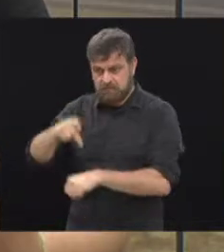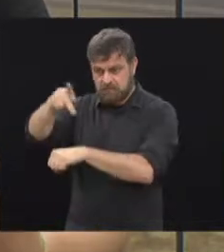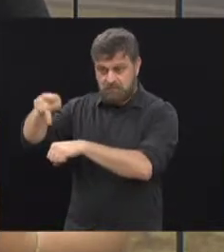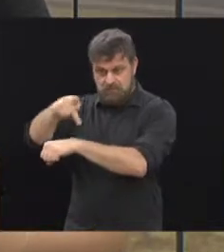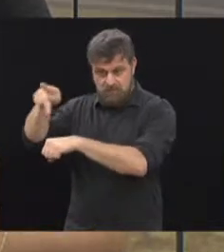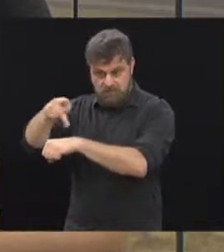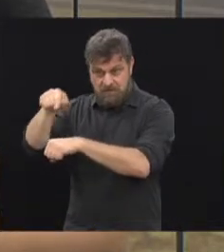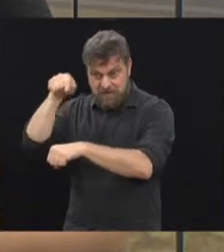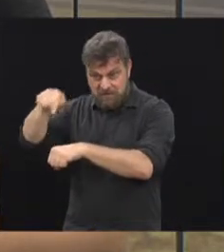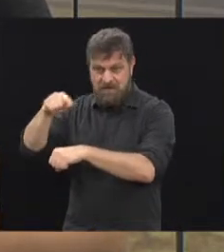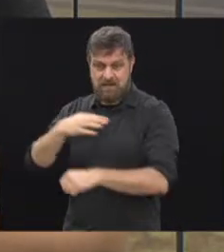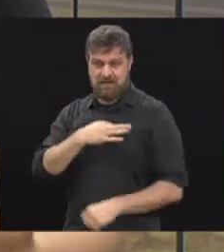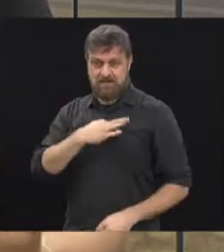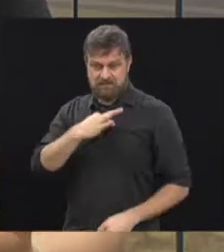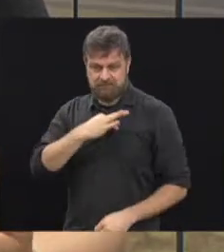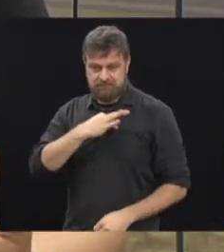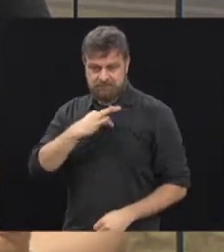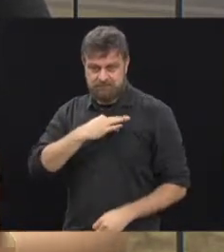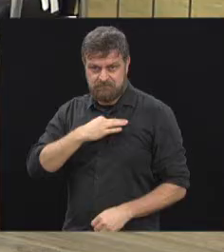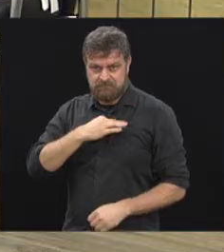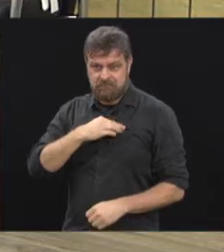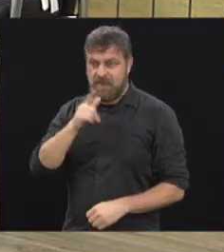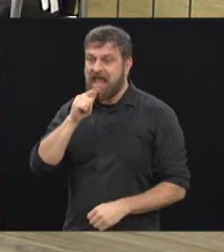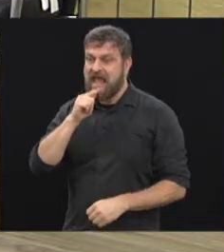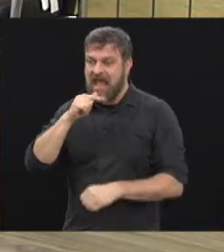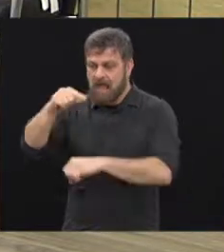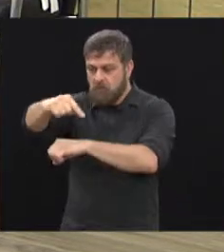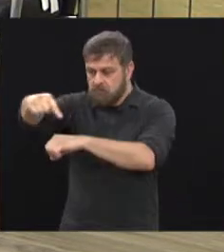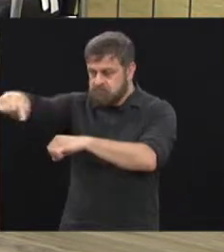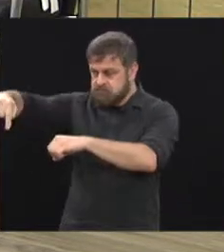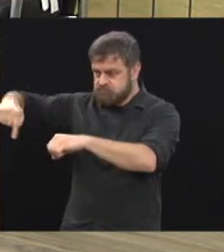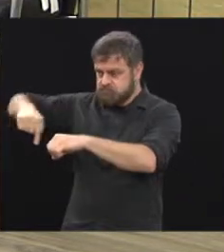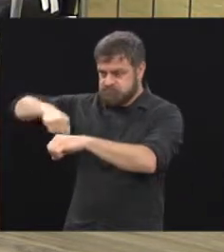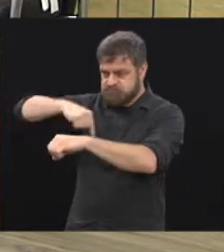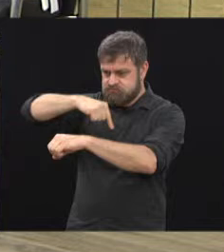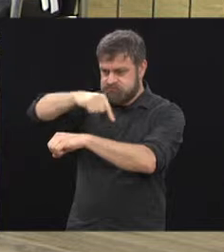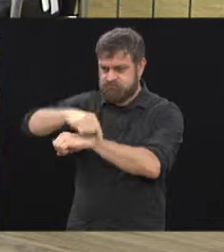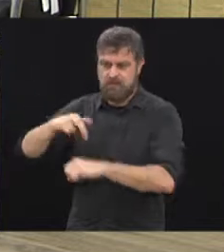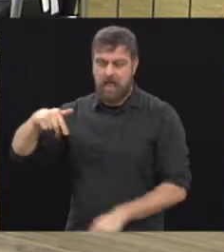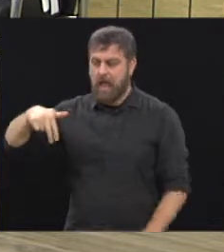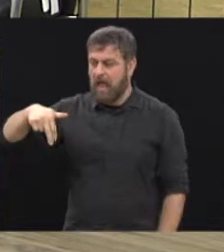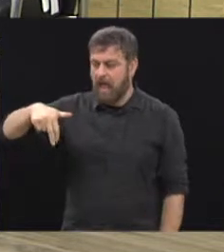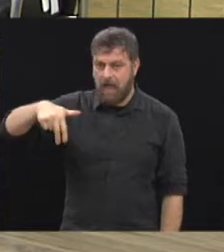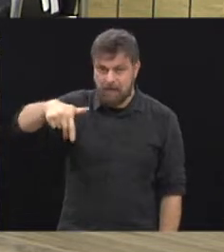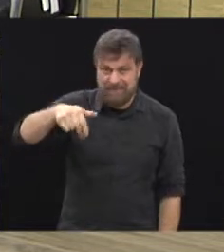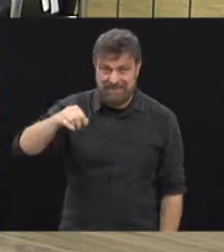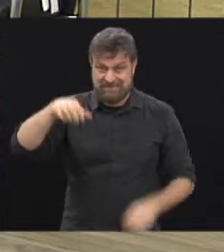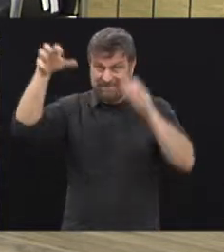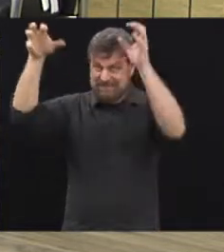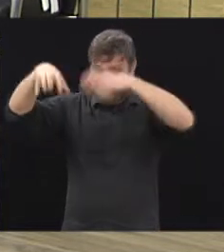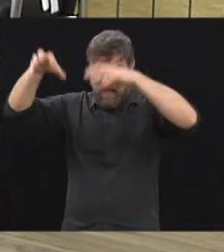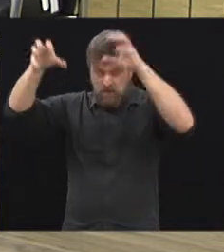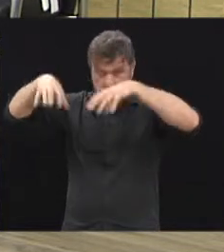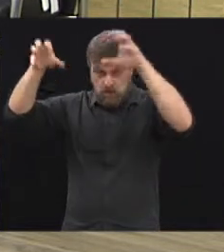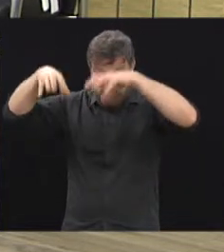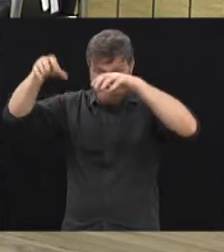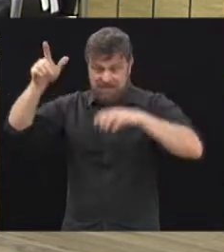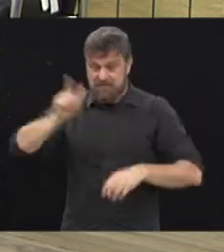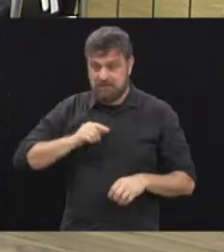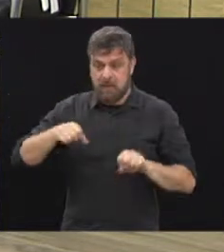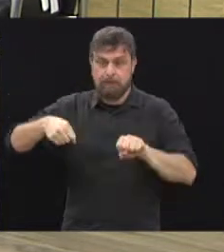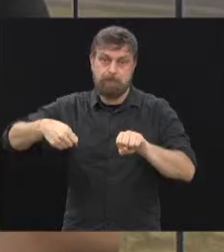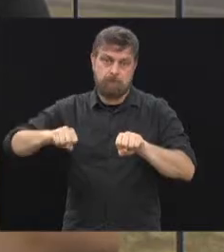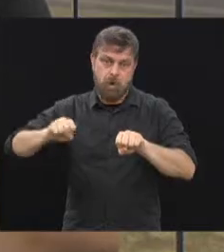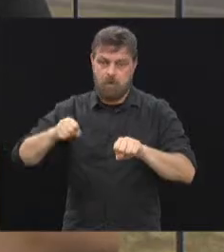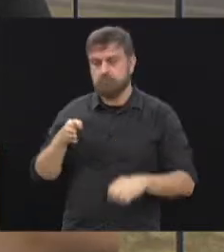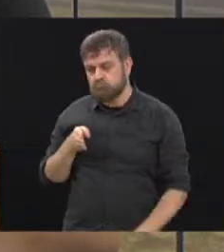ilha remota e não tem transporte na ilha, é tudo a pé. Só que se tá chovendo, se você tem alguma situação, você vai de moto